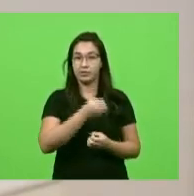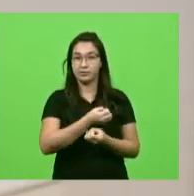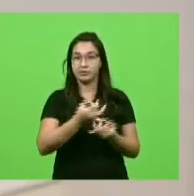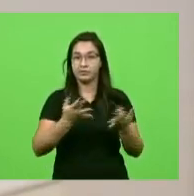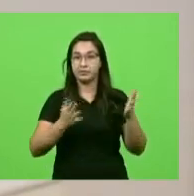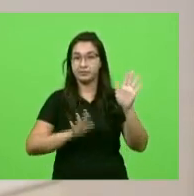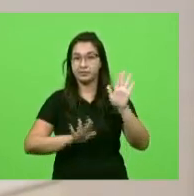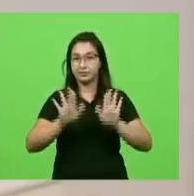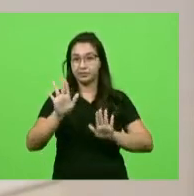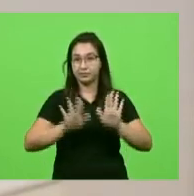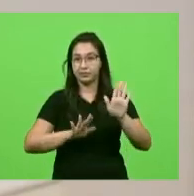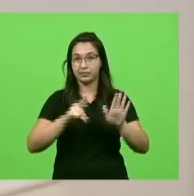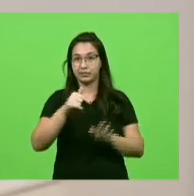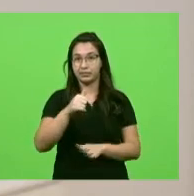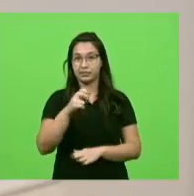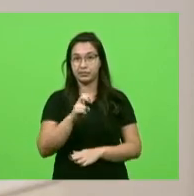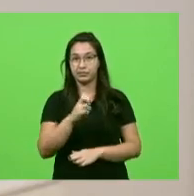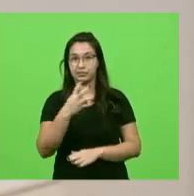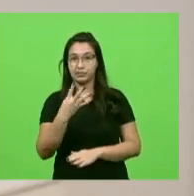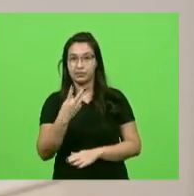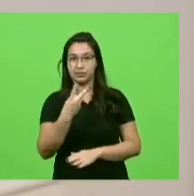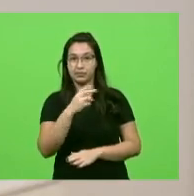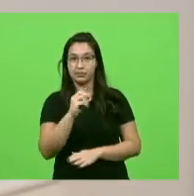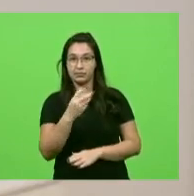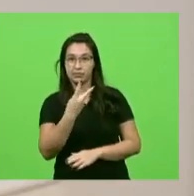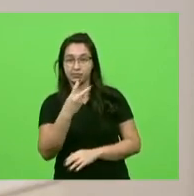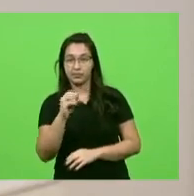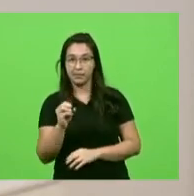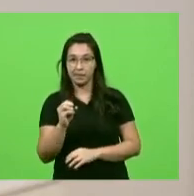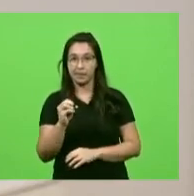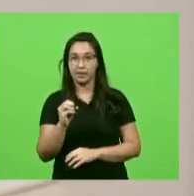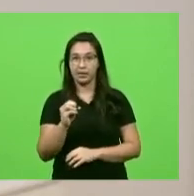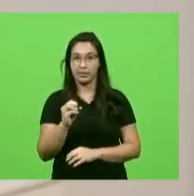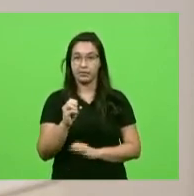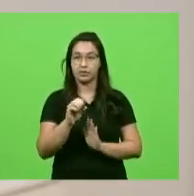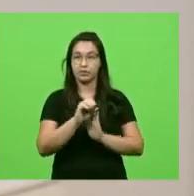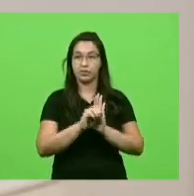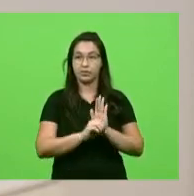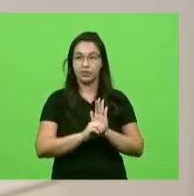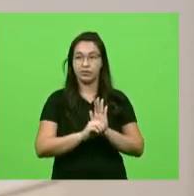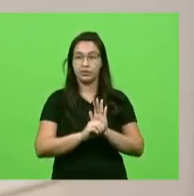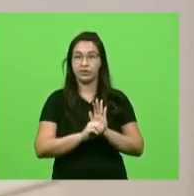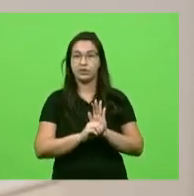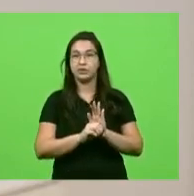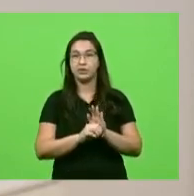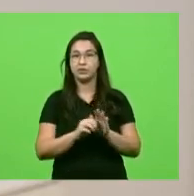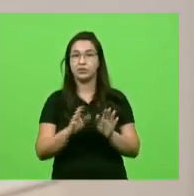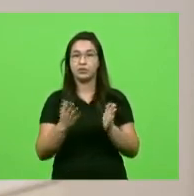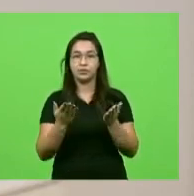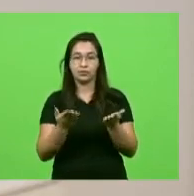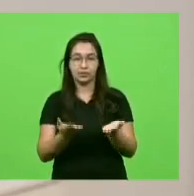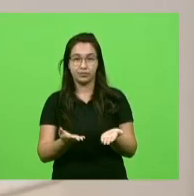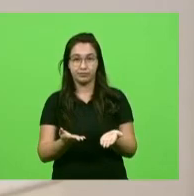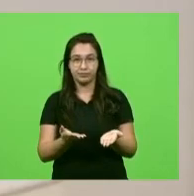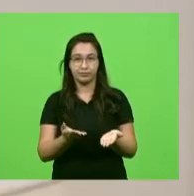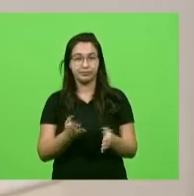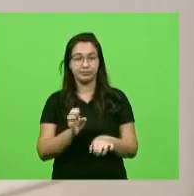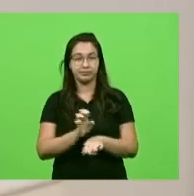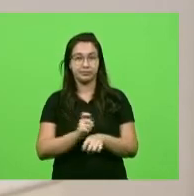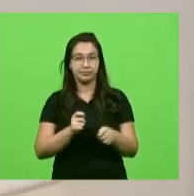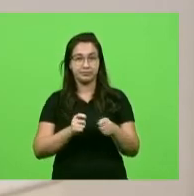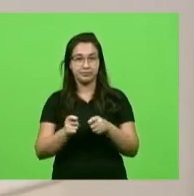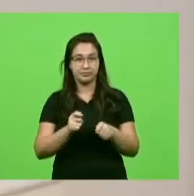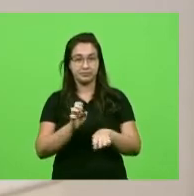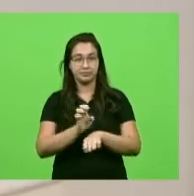licitação 754/2020 e considerando os ofícios da Controladoria Geral do Estado, tendo em vista também